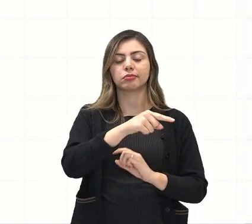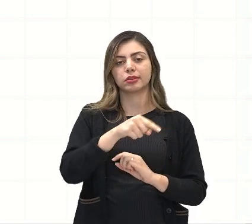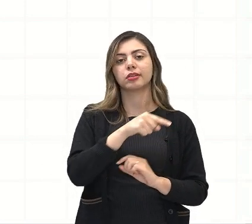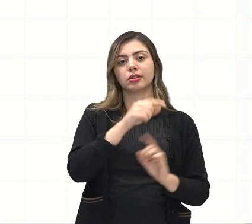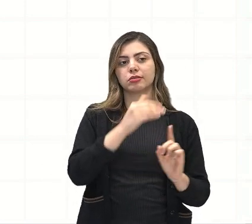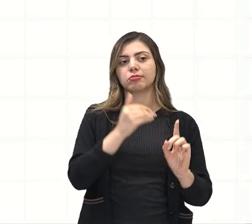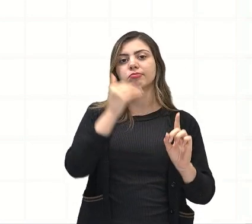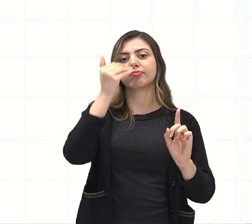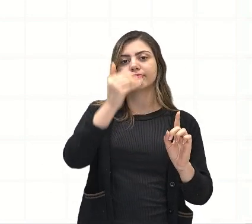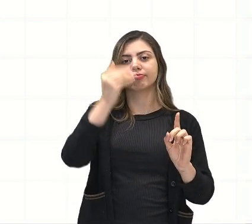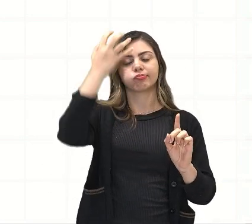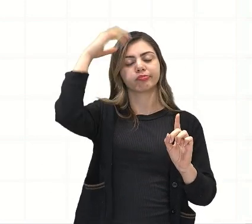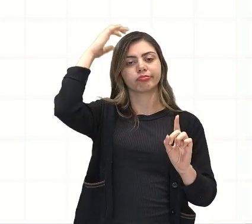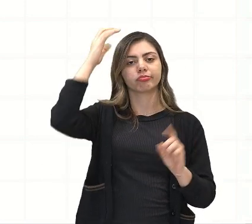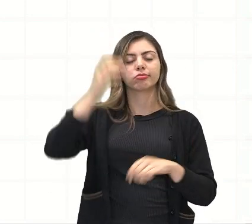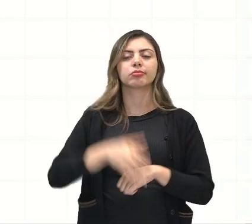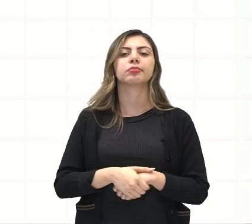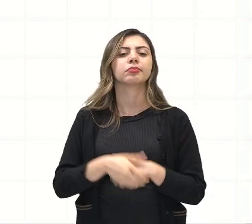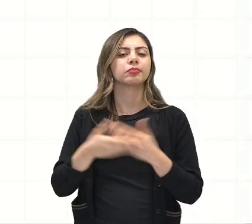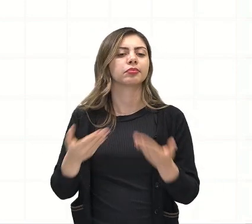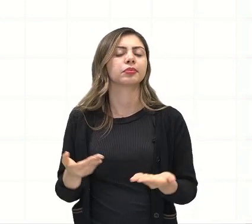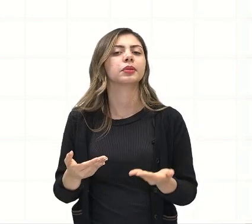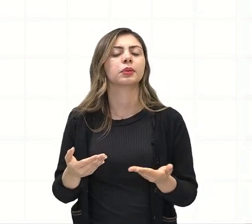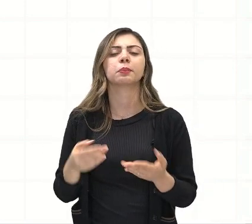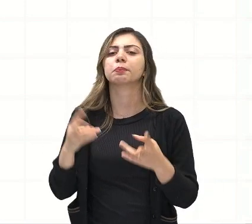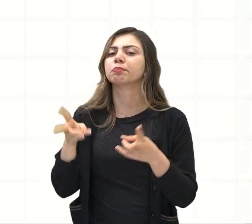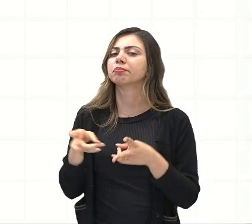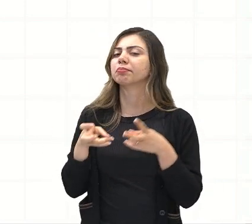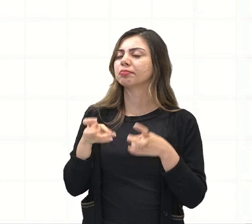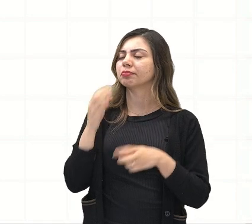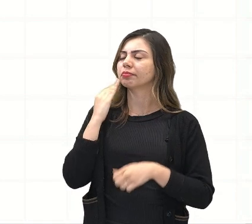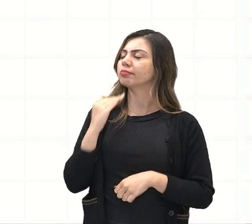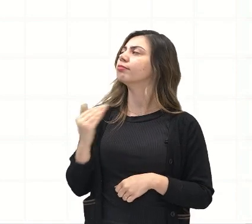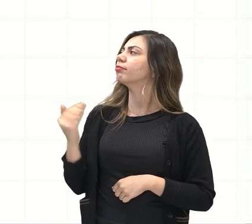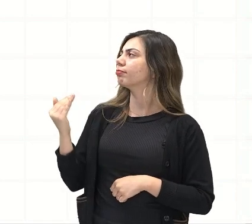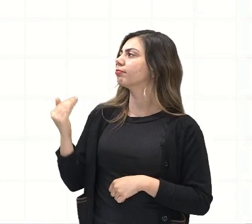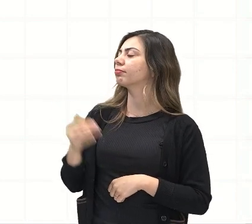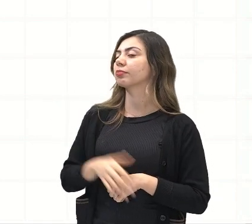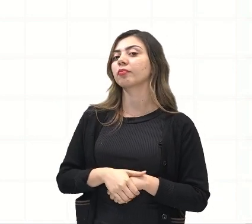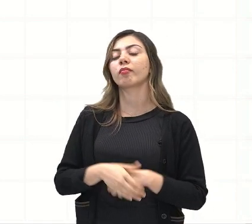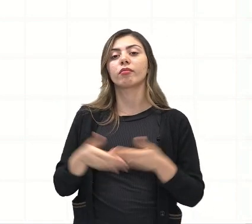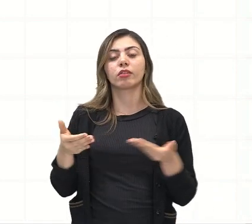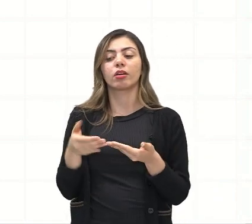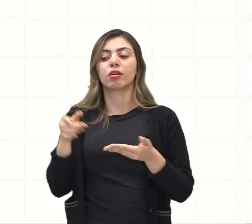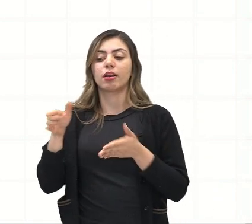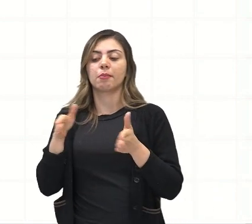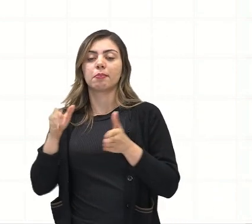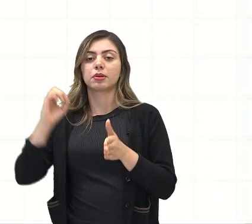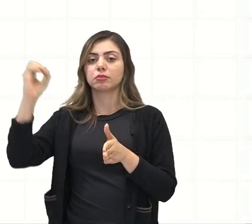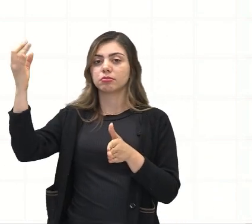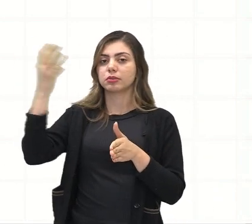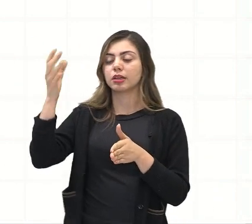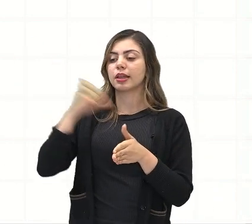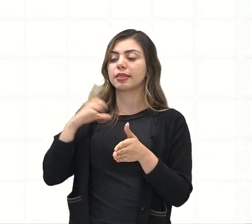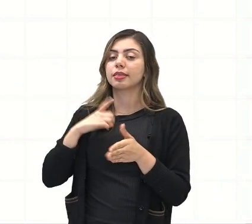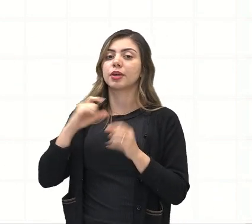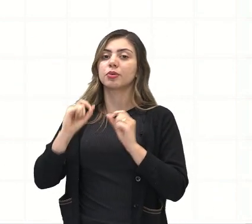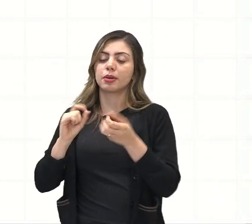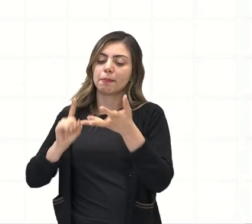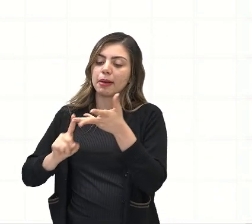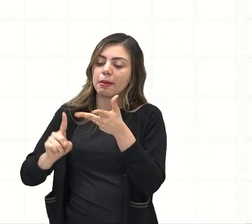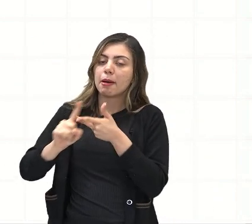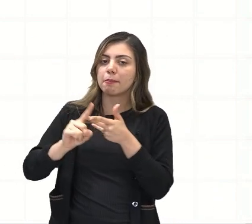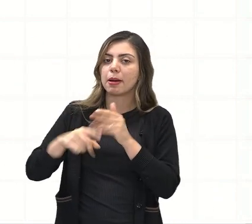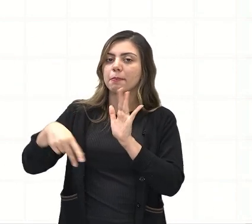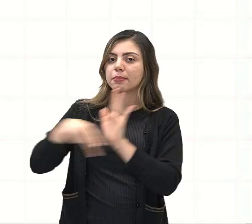governar. Então, olha lá, vamos pensar. Os ideais iluministas, eles trazem